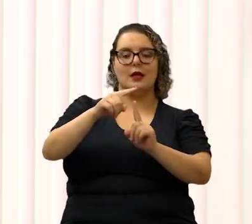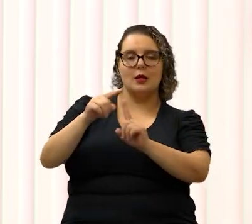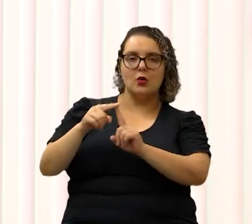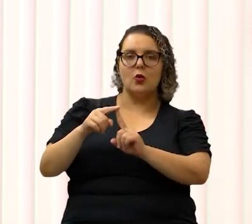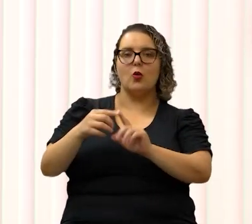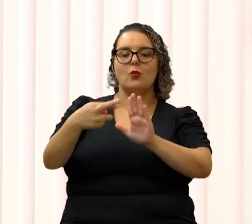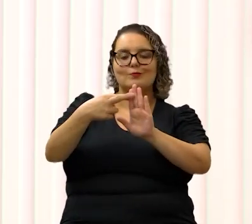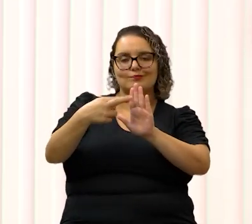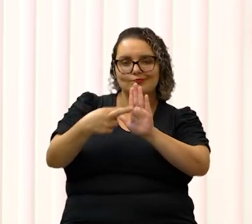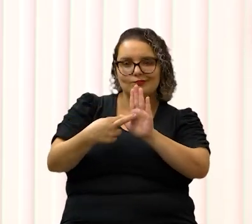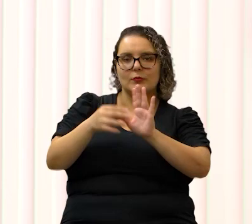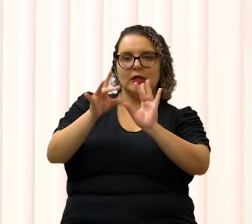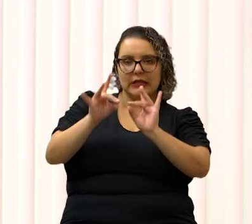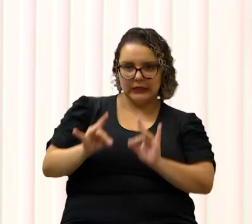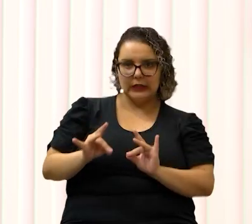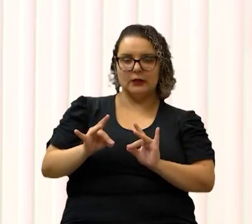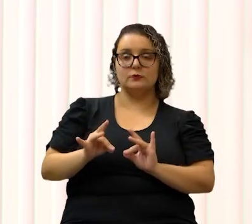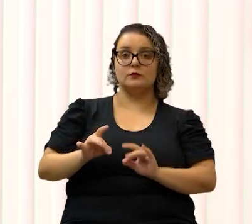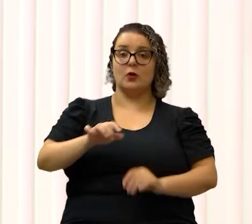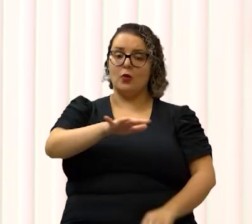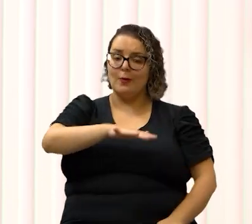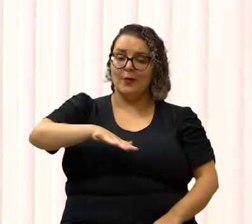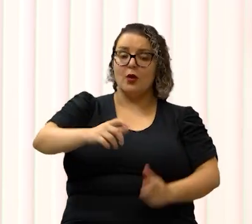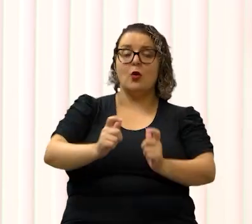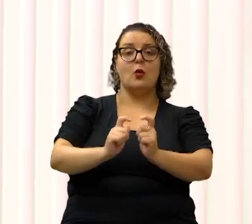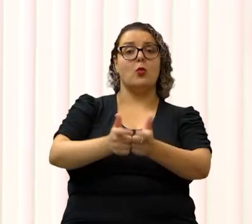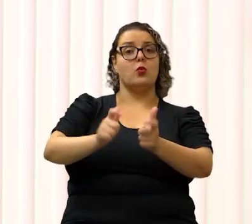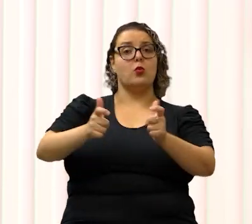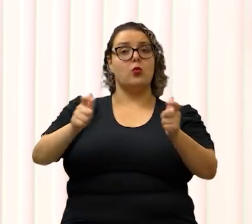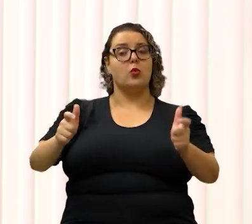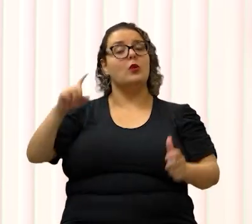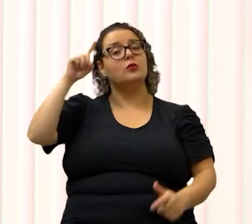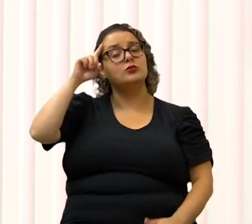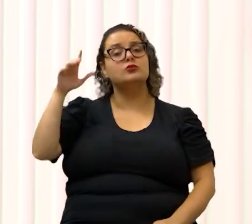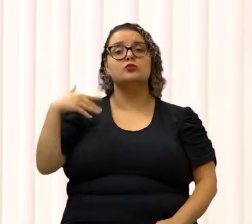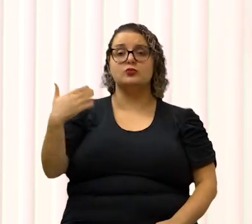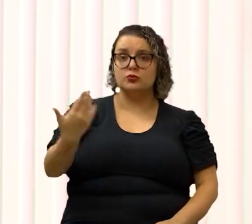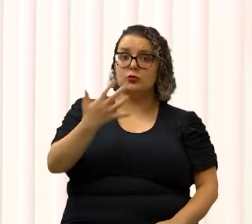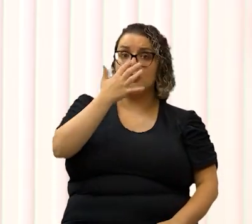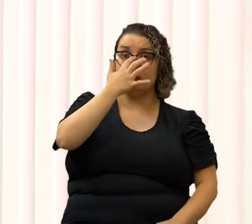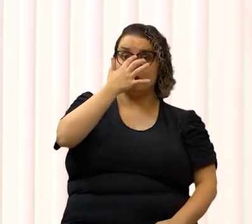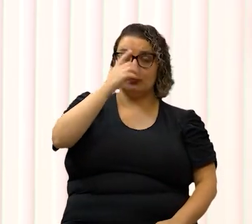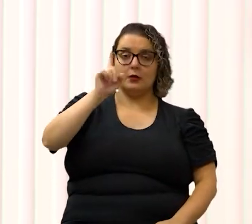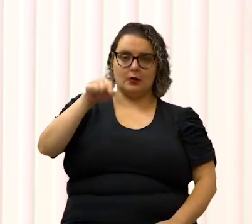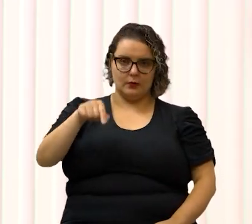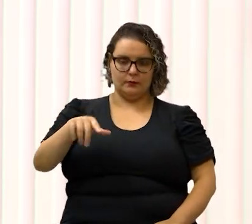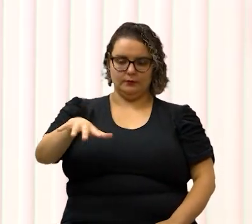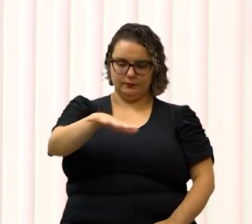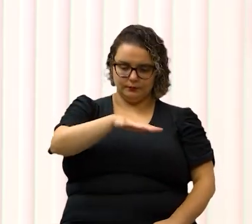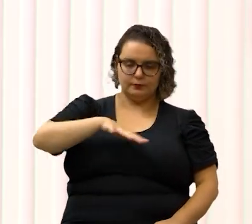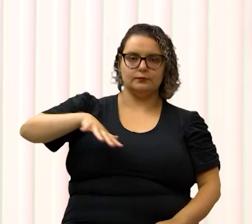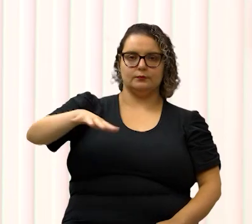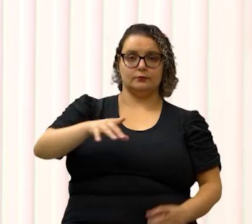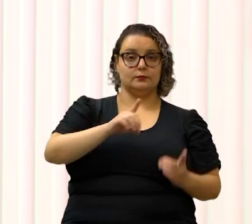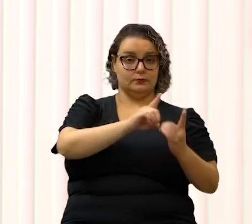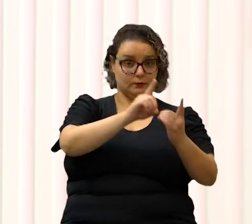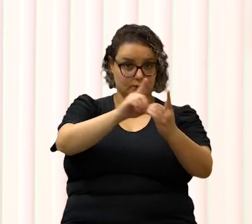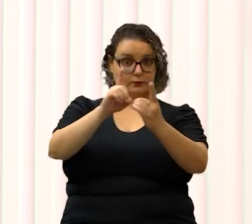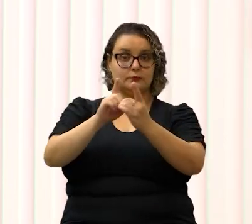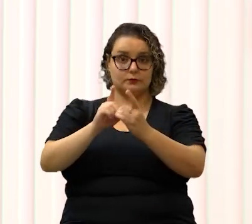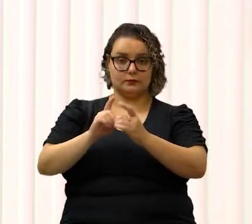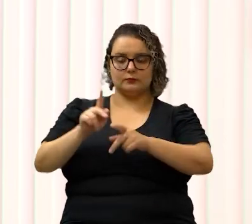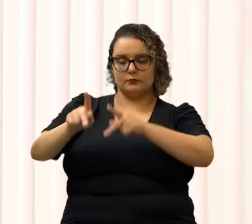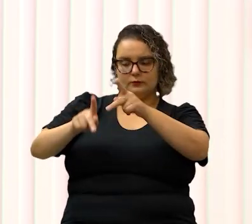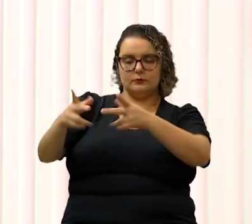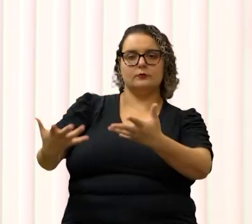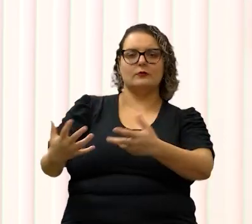ou ingredientes. O mercado que vem crescendo a cada dia é o mercado que busca atender